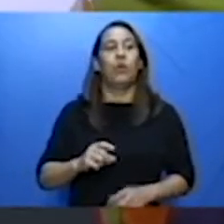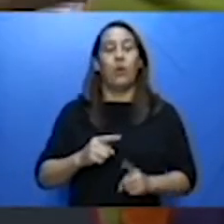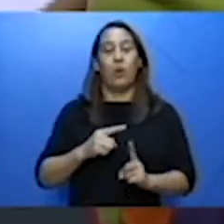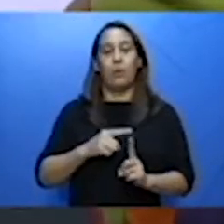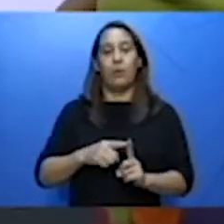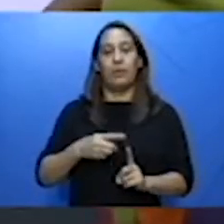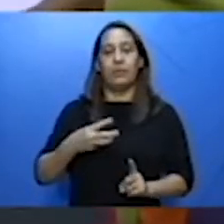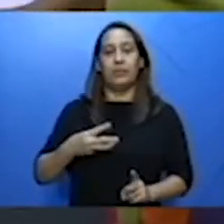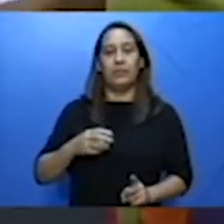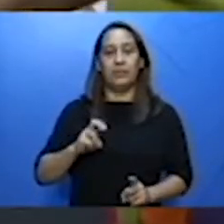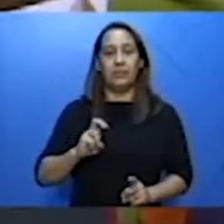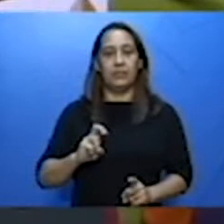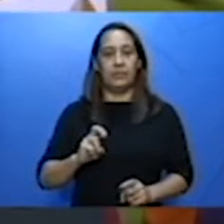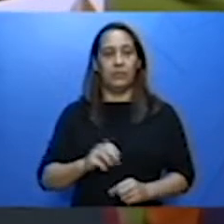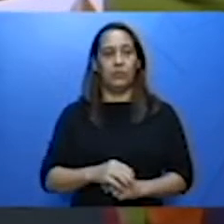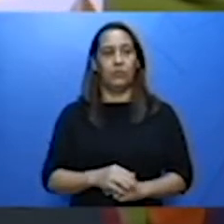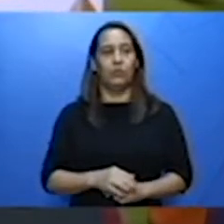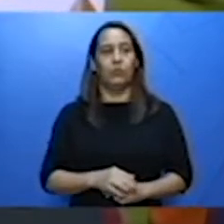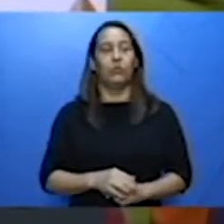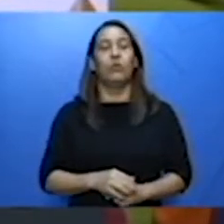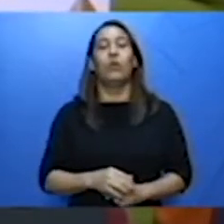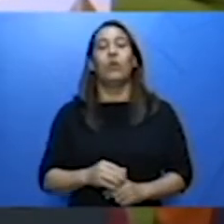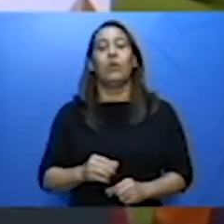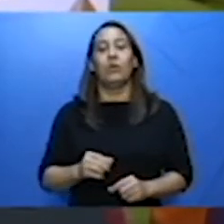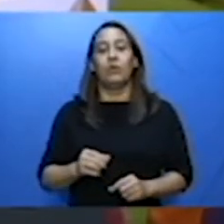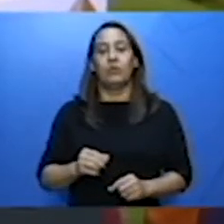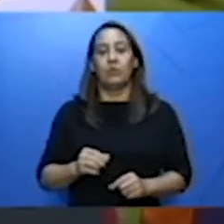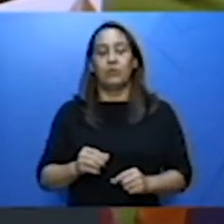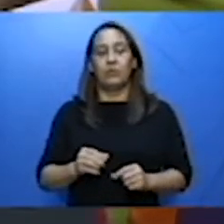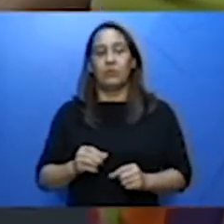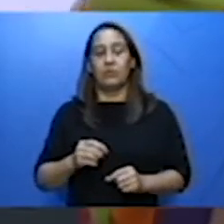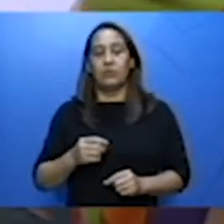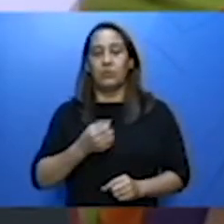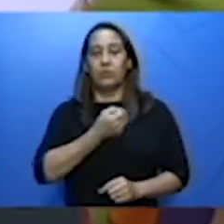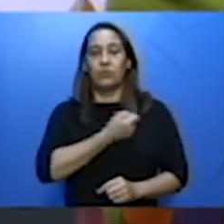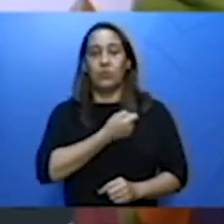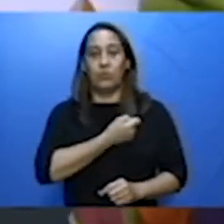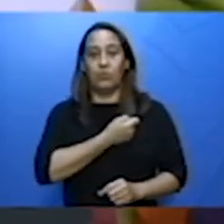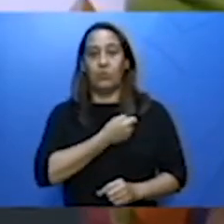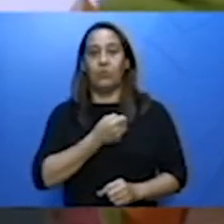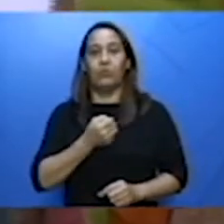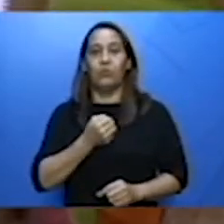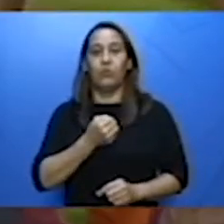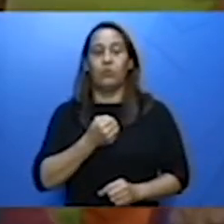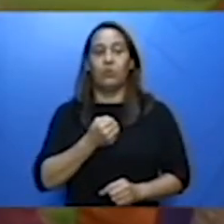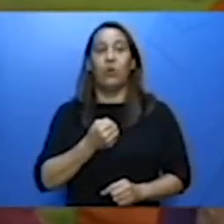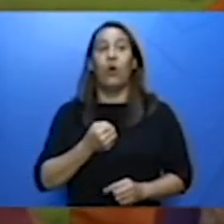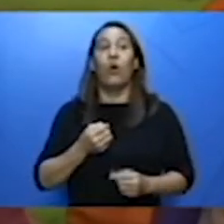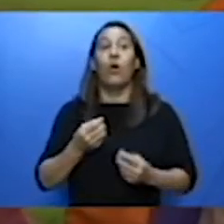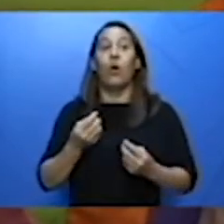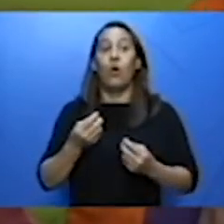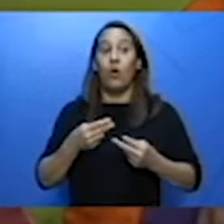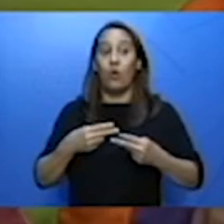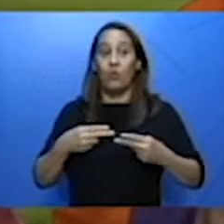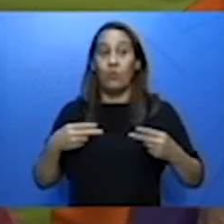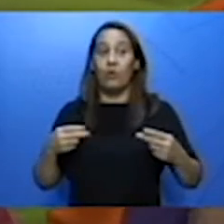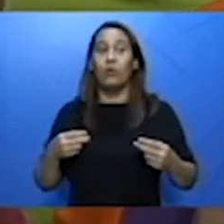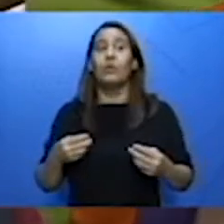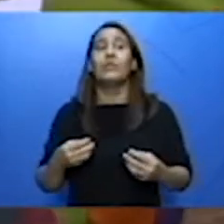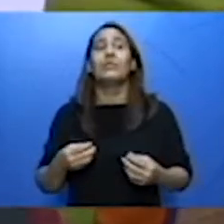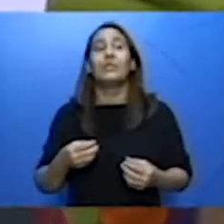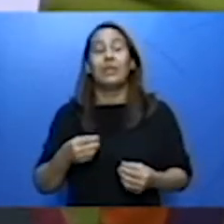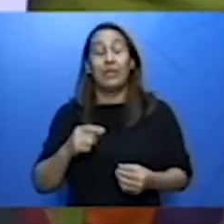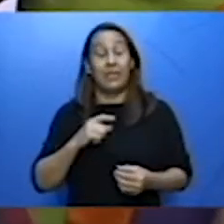mais 35. Então eu pego, ó, 145. E uma coisa assim que muita gente